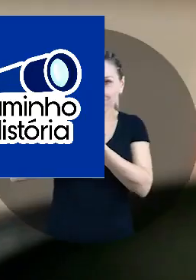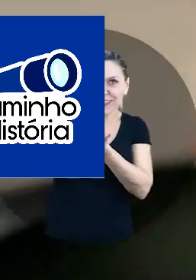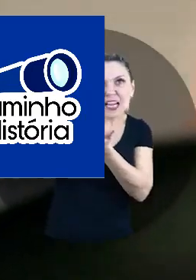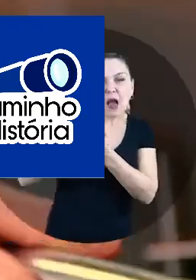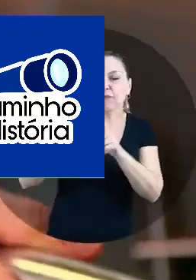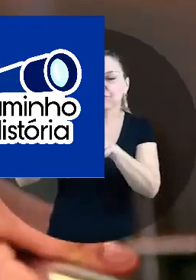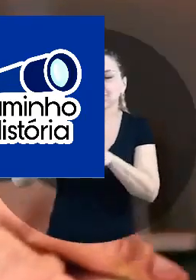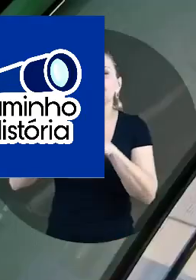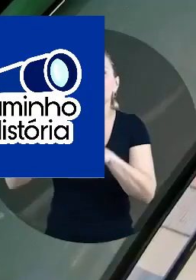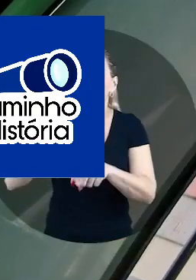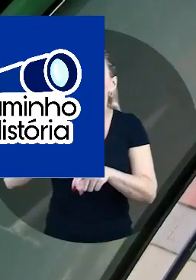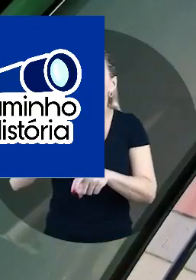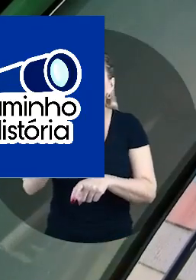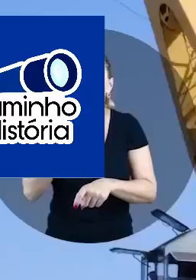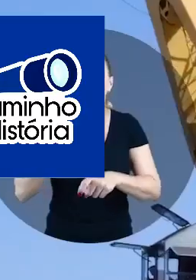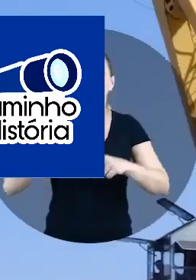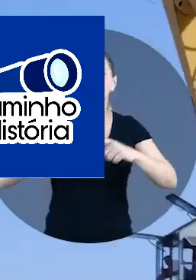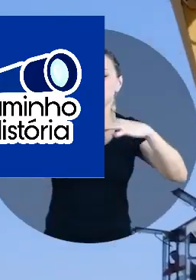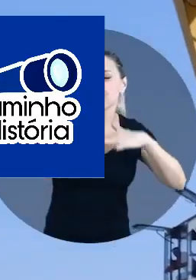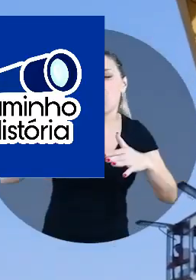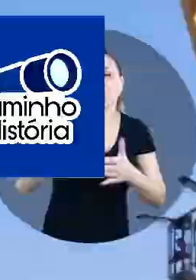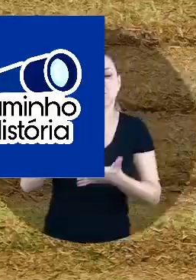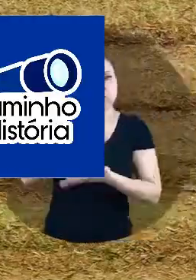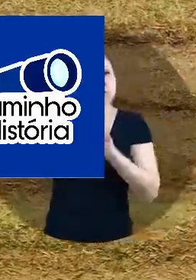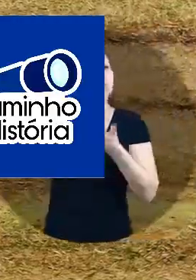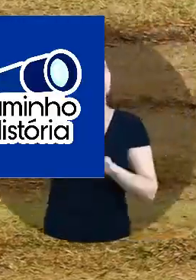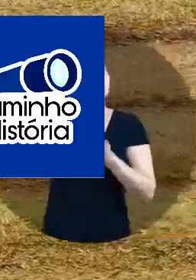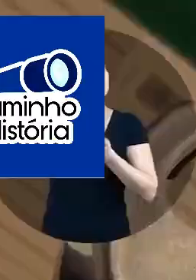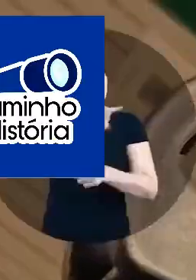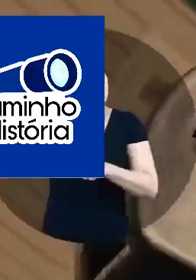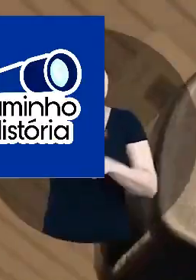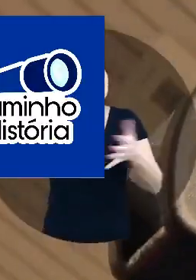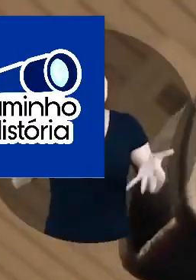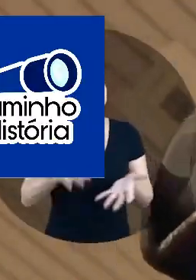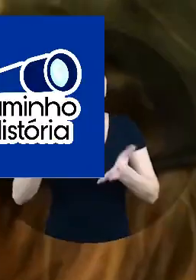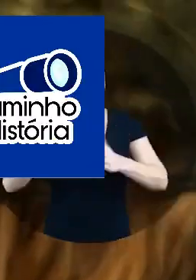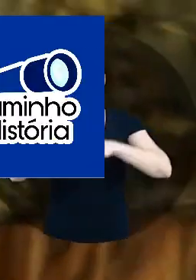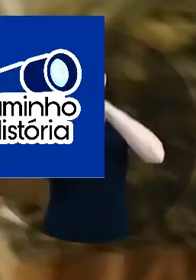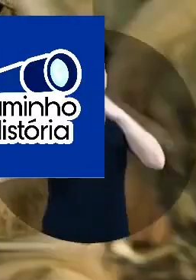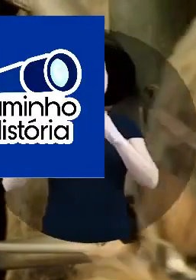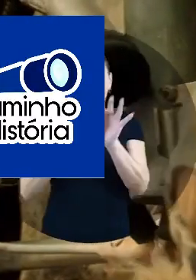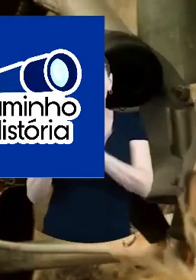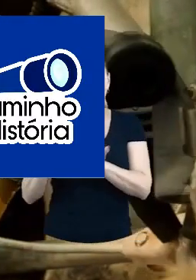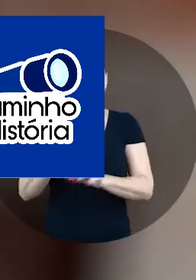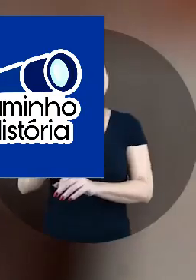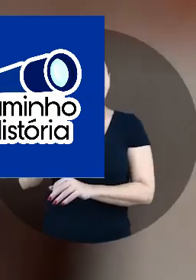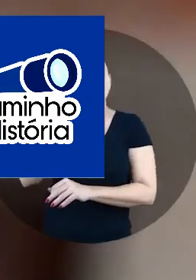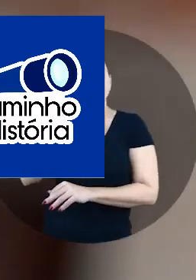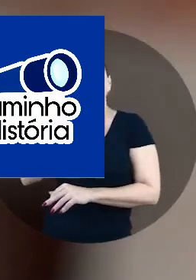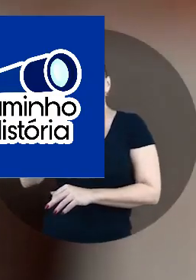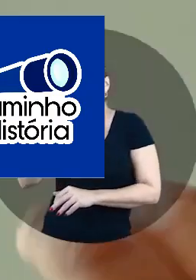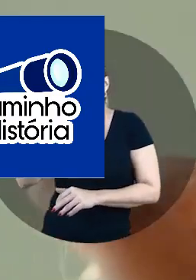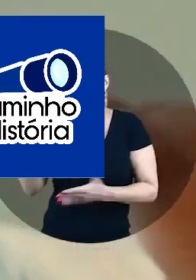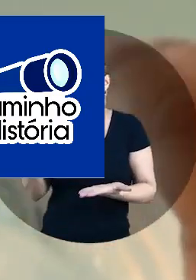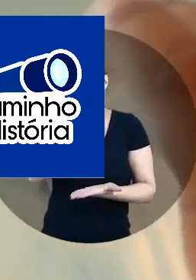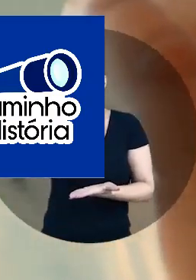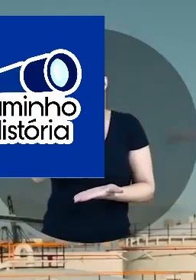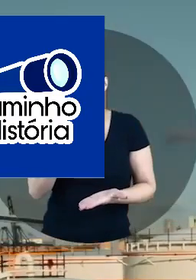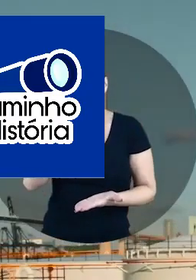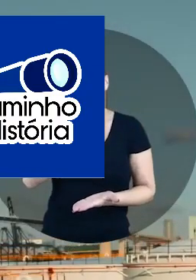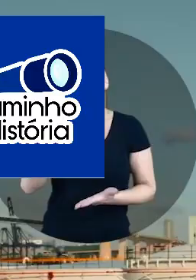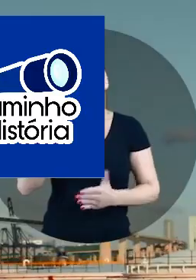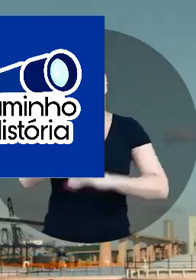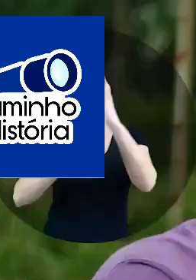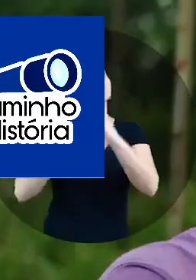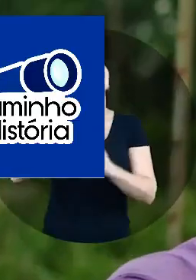Crédito para o agro que alimenta, move, sustenta e leva o país pra frente. Plano Safra, o Brasil com força para